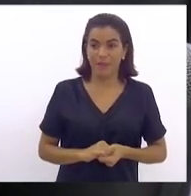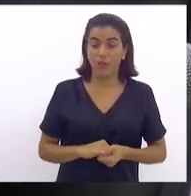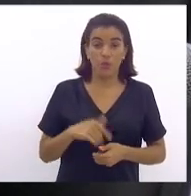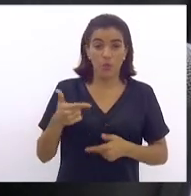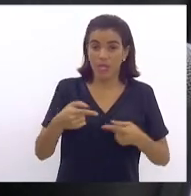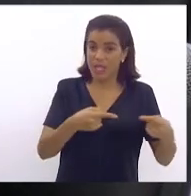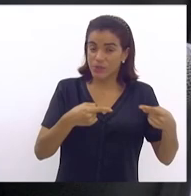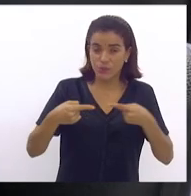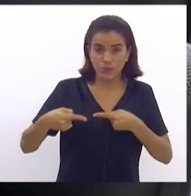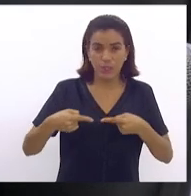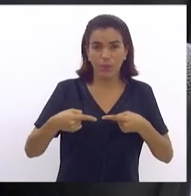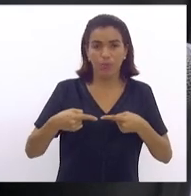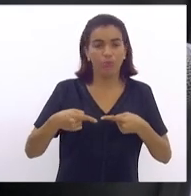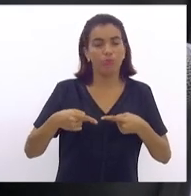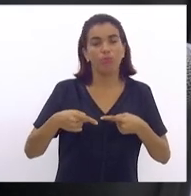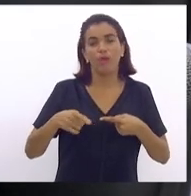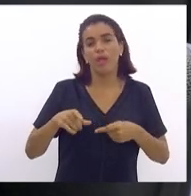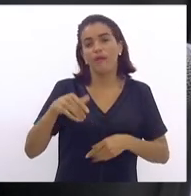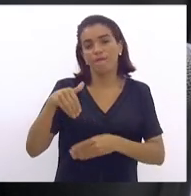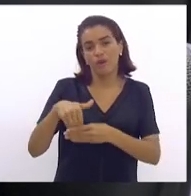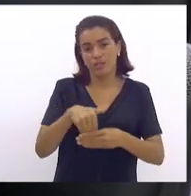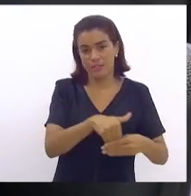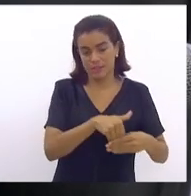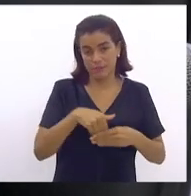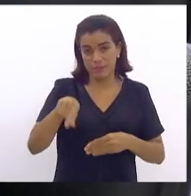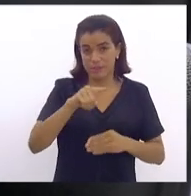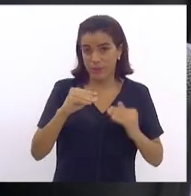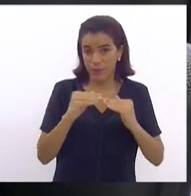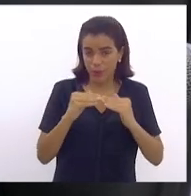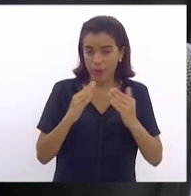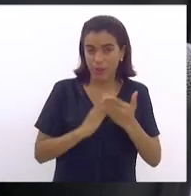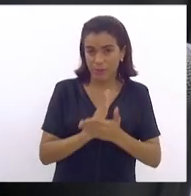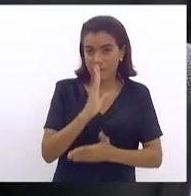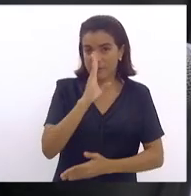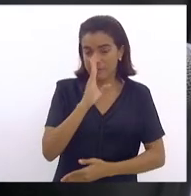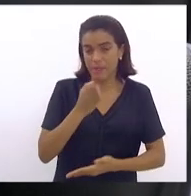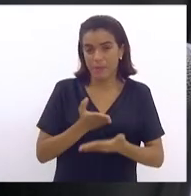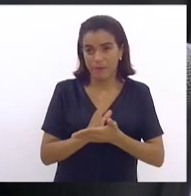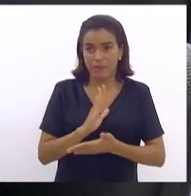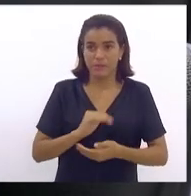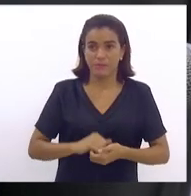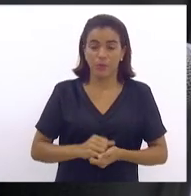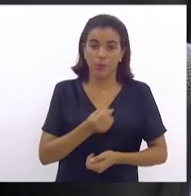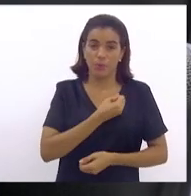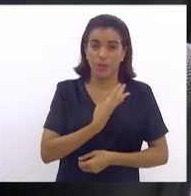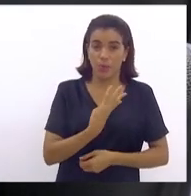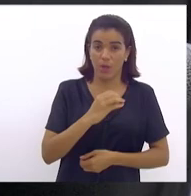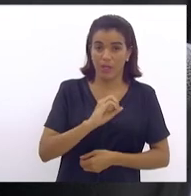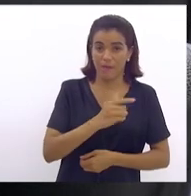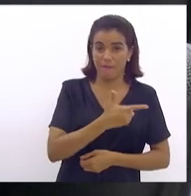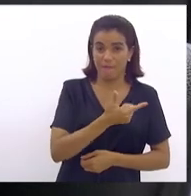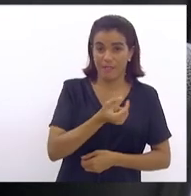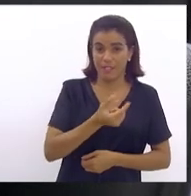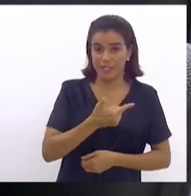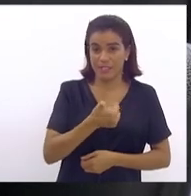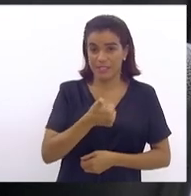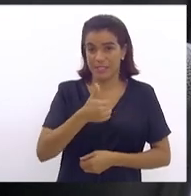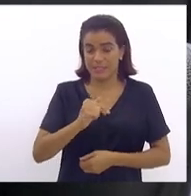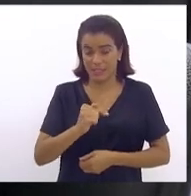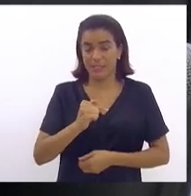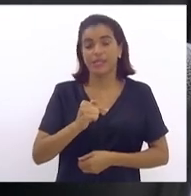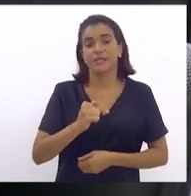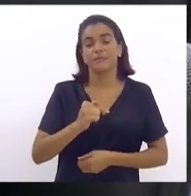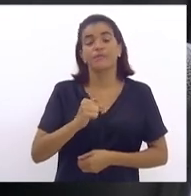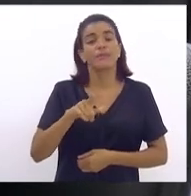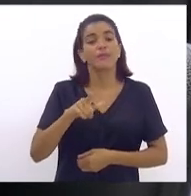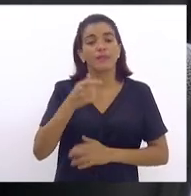queira discutir, encerrada a discussão, em votação, senhores que aprovam, permaneçam como estão, aprovado 40 da pauta, ao PL 2017-23, de autoria